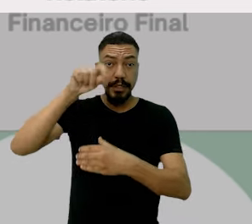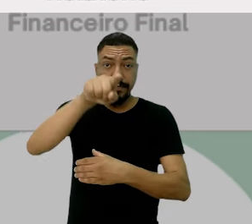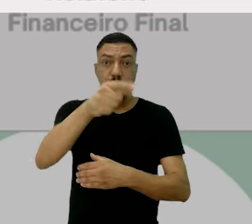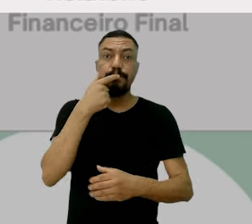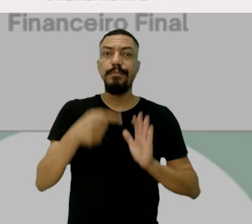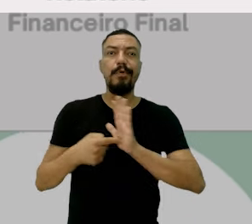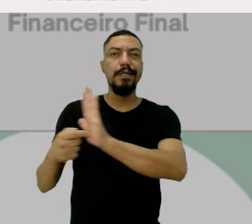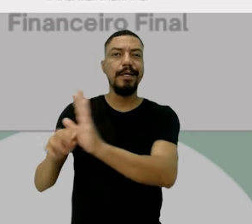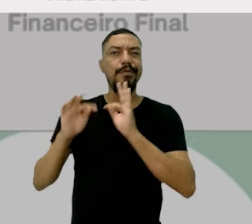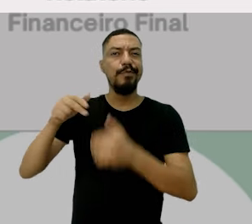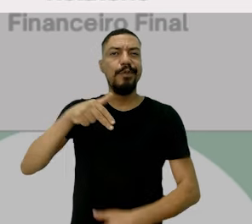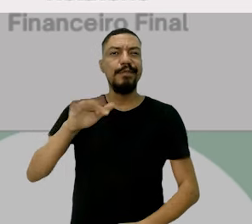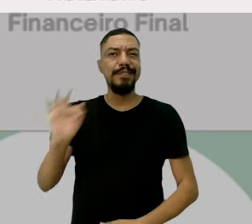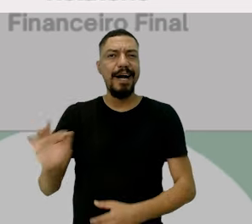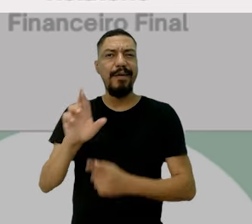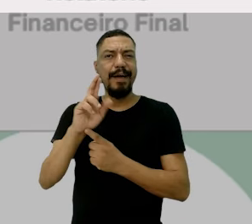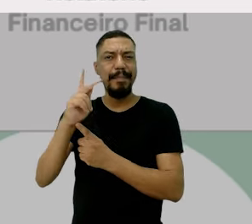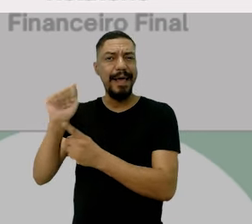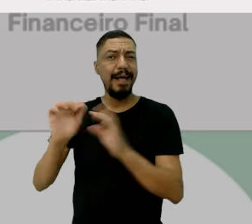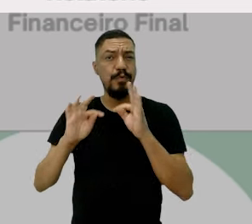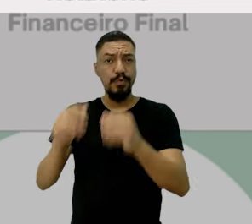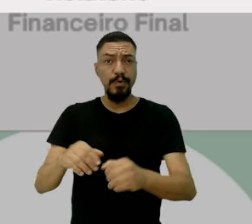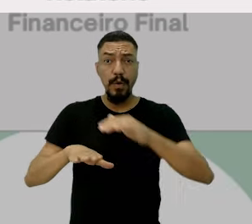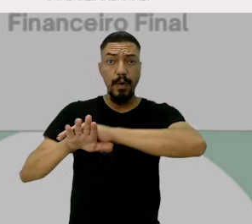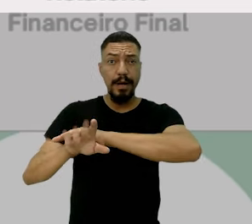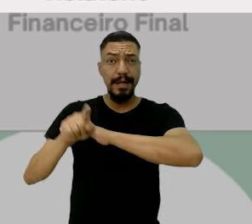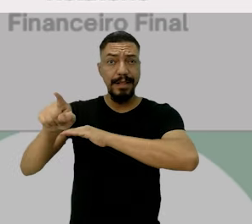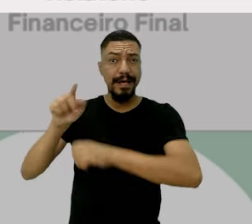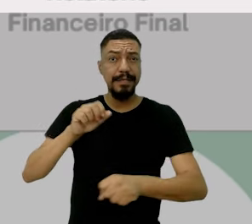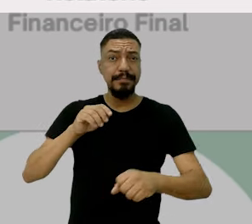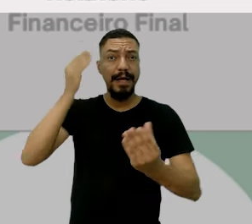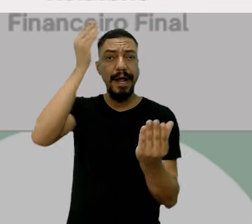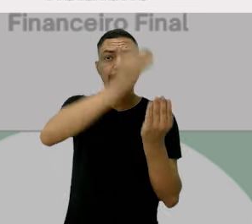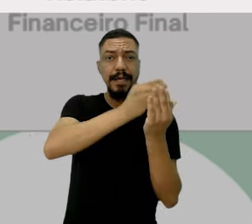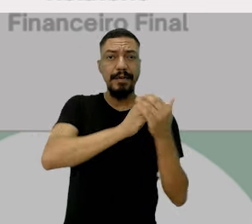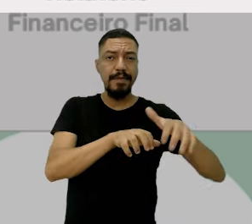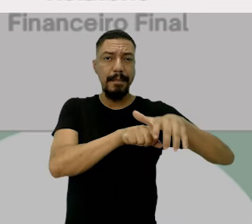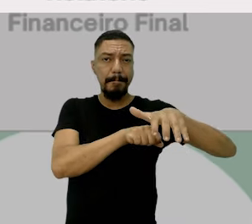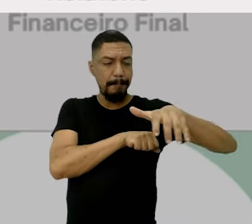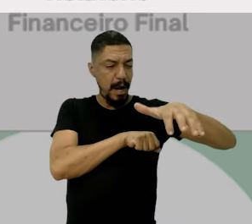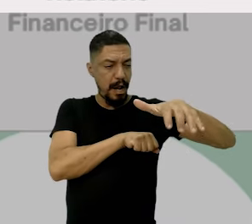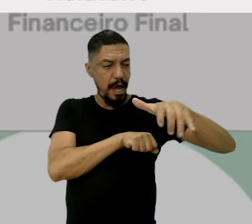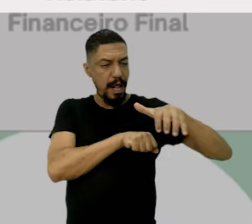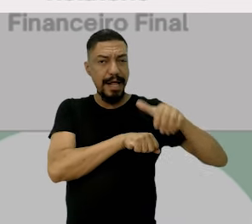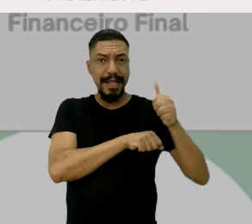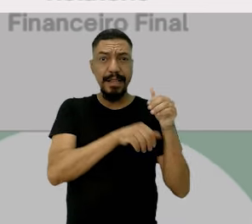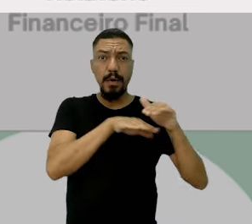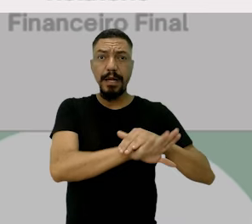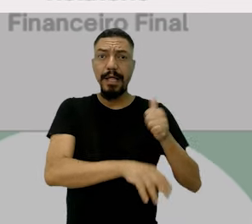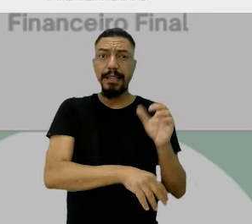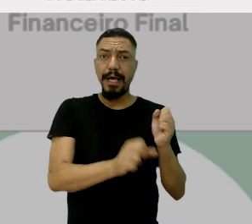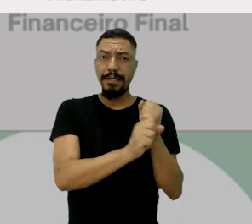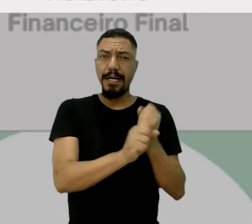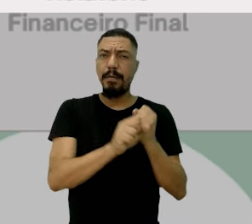RPAs. Lembrando que esse material precisa ser guardado aí por 10 anos, então uma pastinha